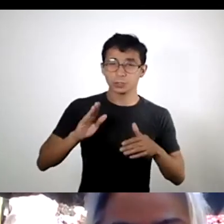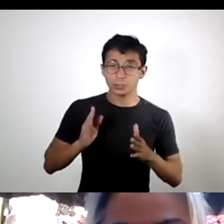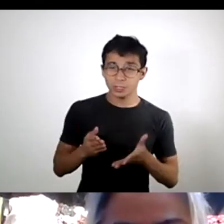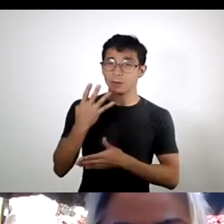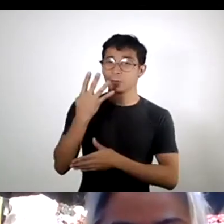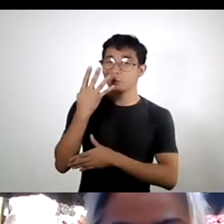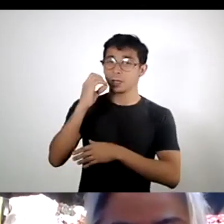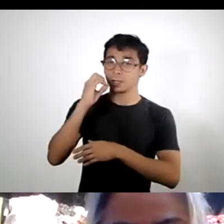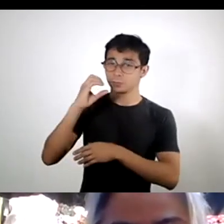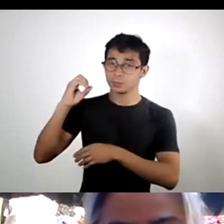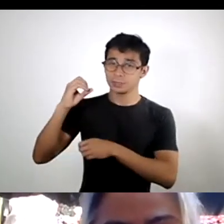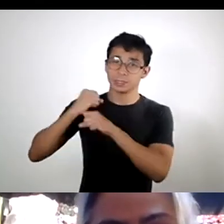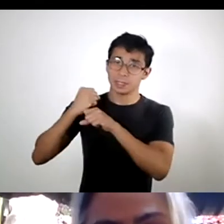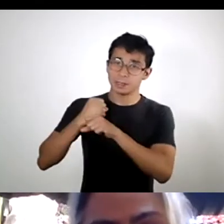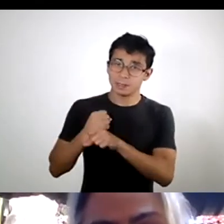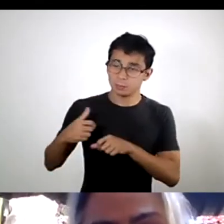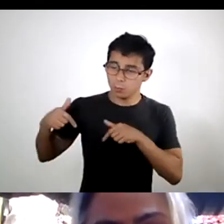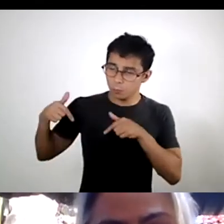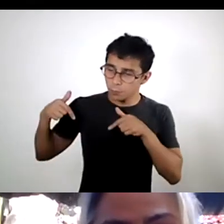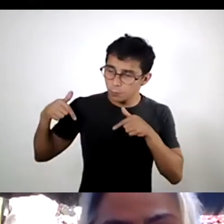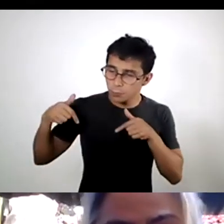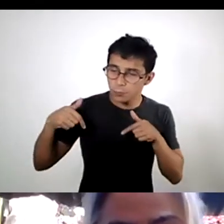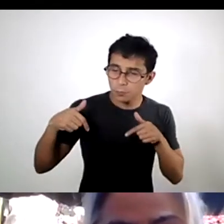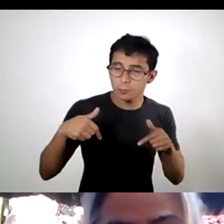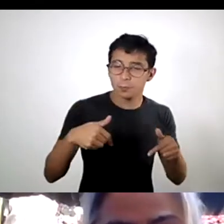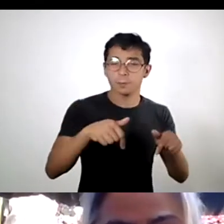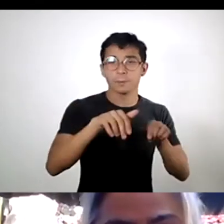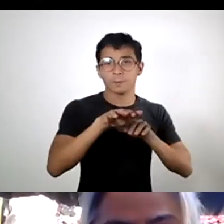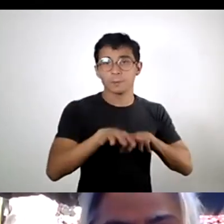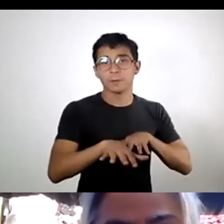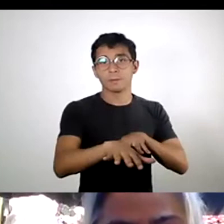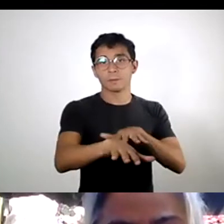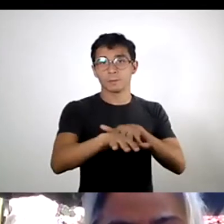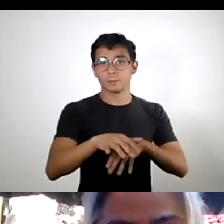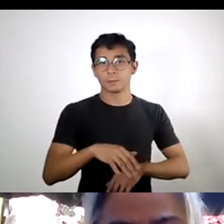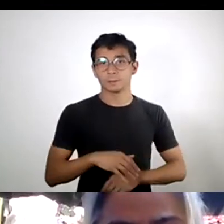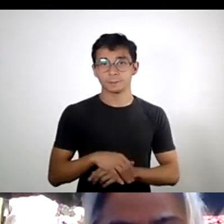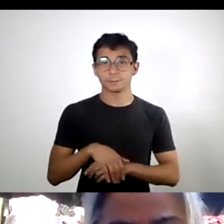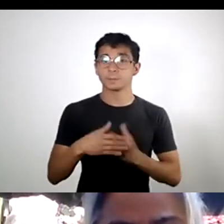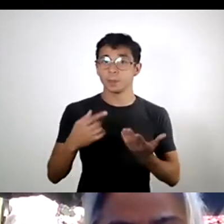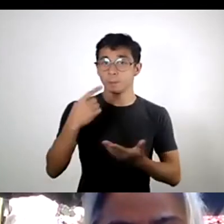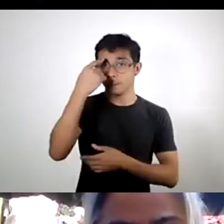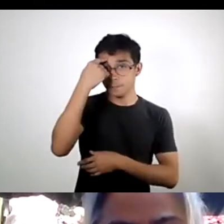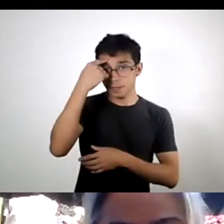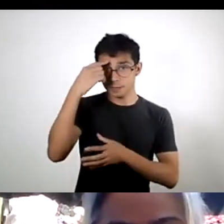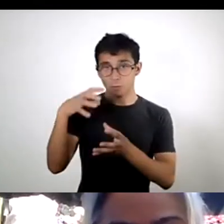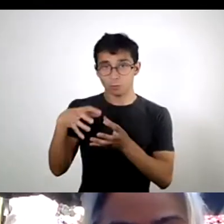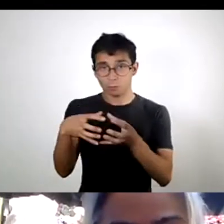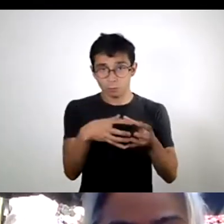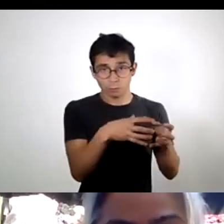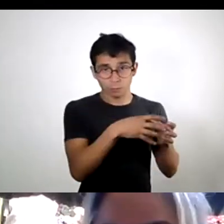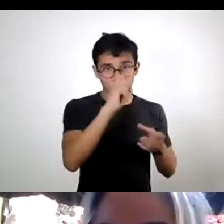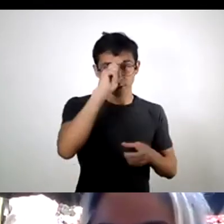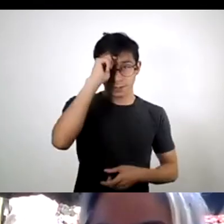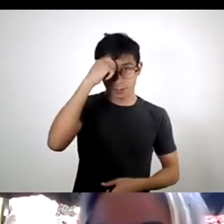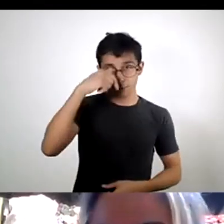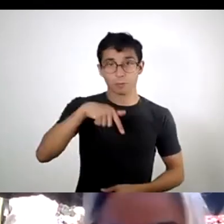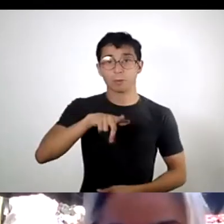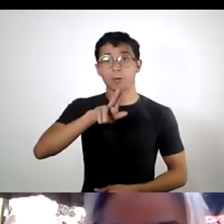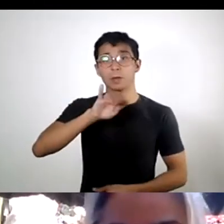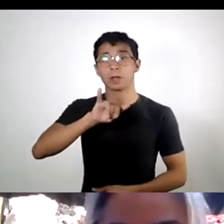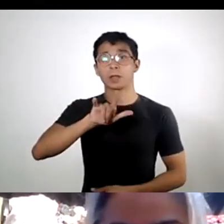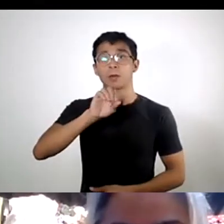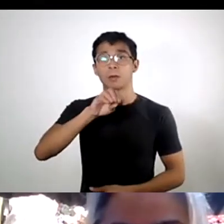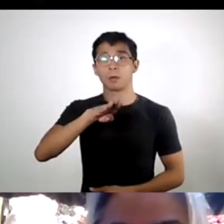luta, né, nesse movimento, e aí pensar as comunidades quilombolas, elas são símbolo